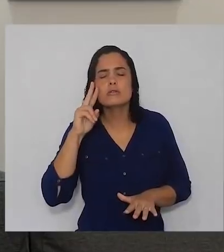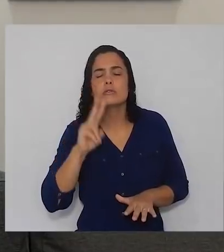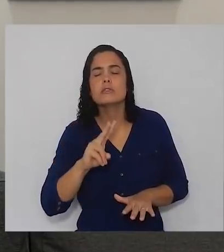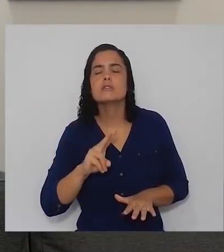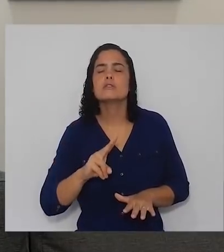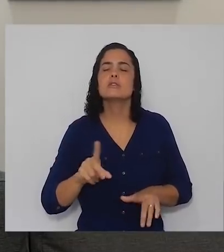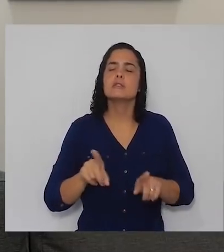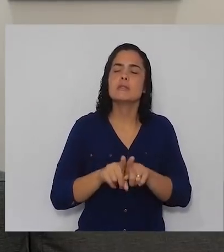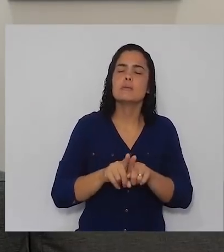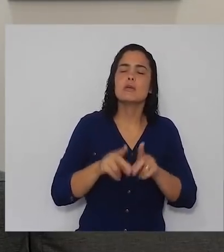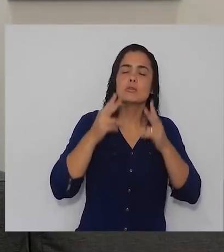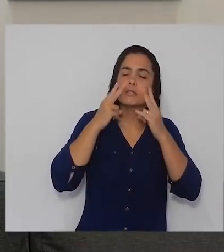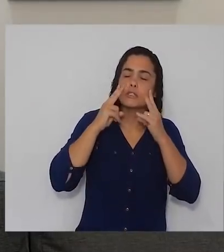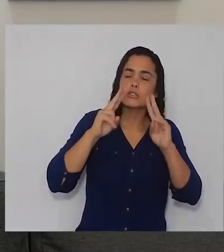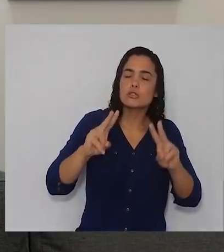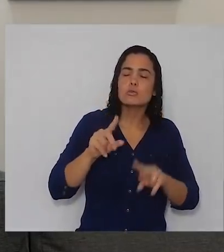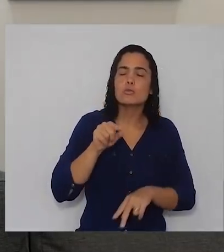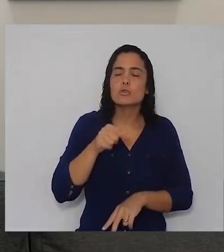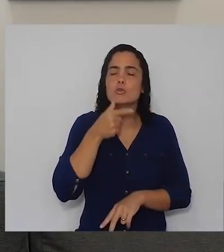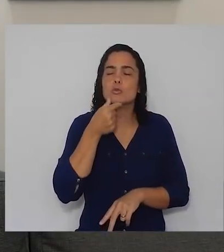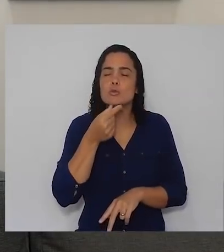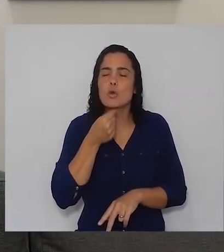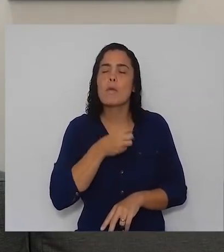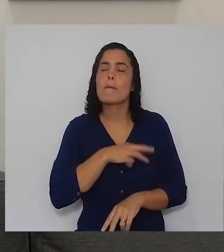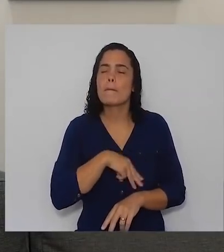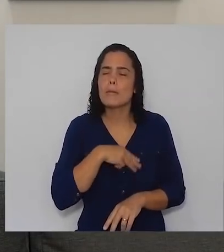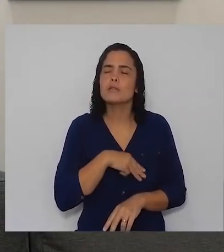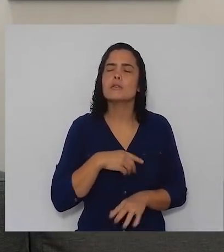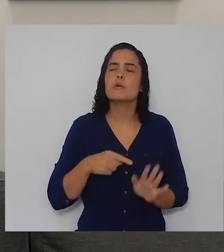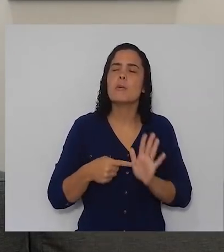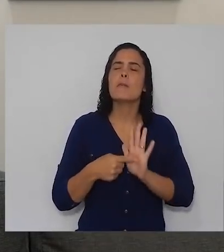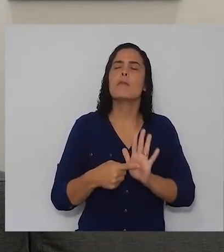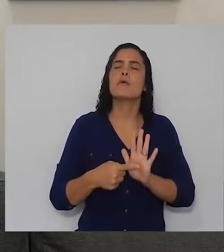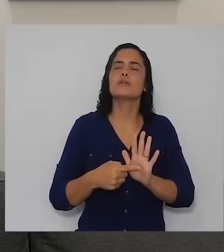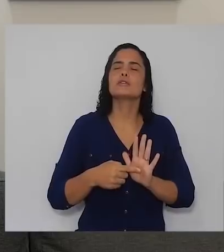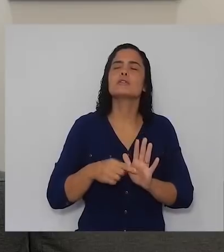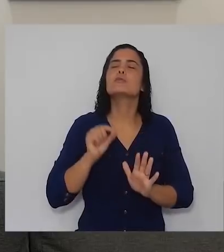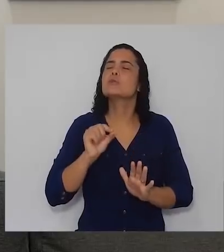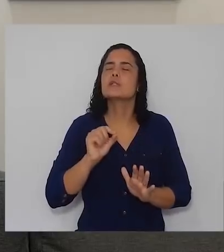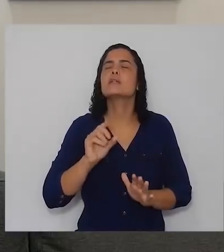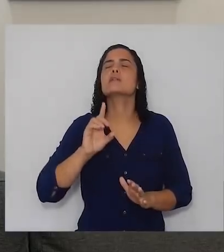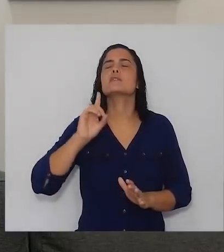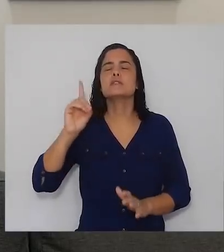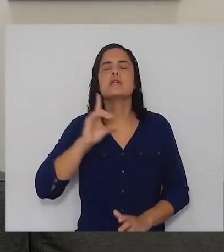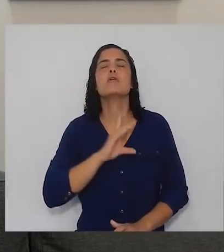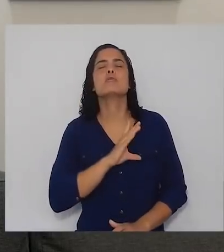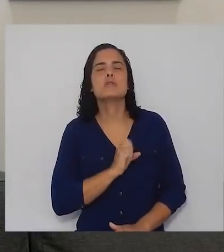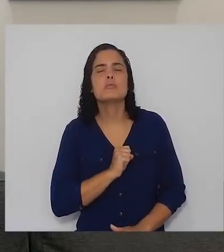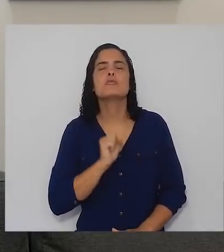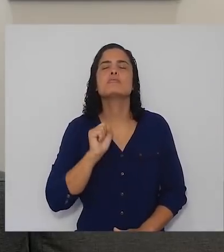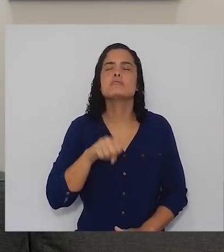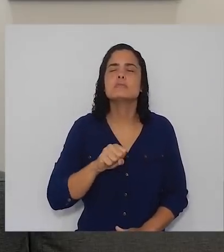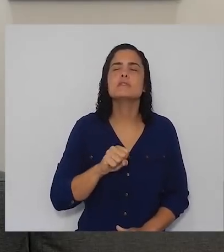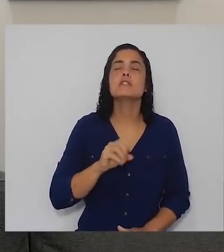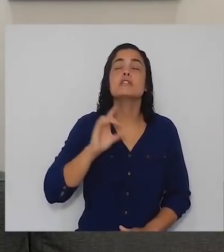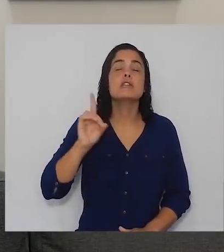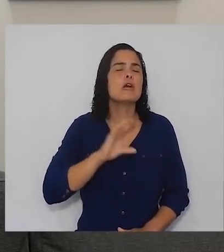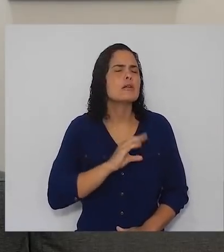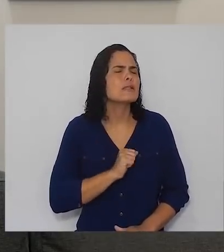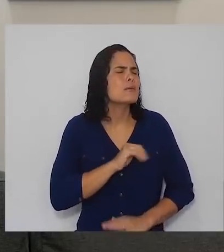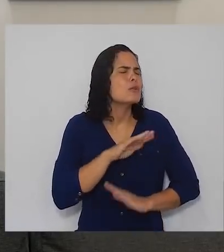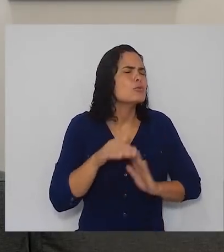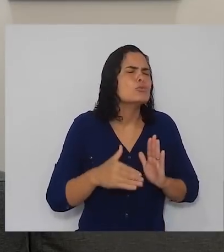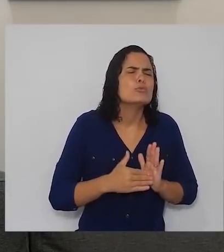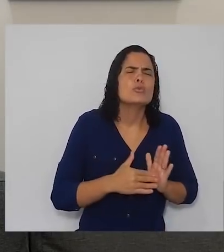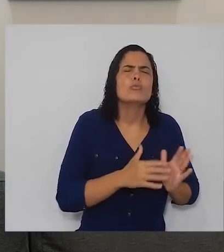vidas, que chegue também o testemunho do Ricardo e de sua família de que Tu és amor, de que Tu és amor por todas as pessoas,